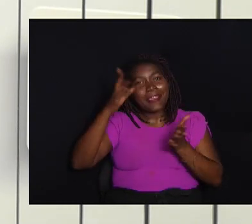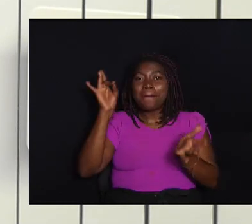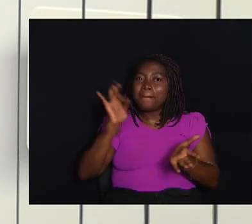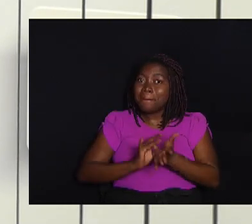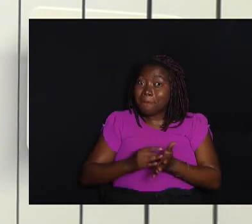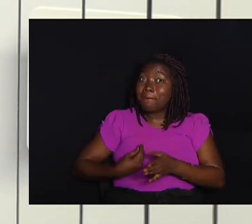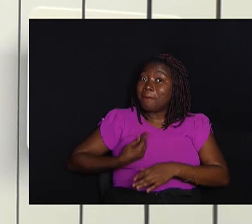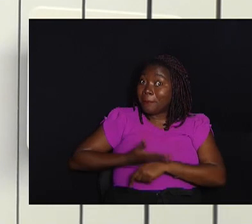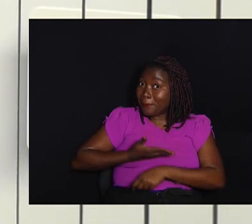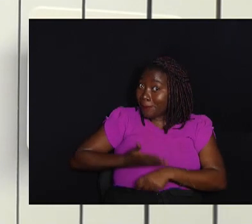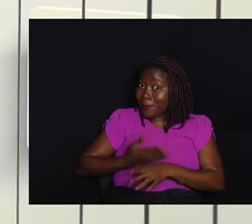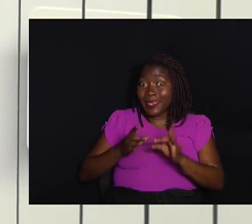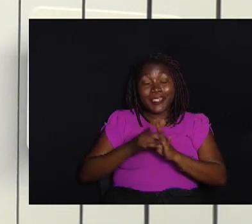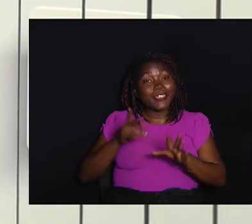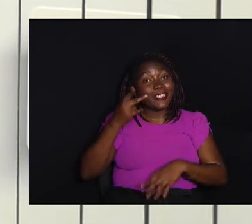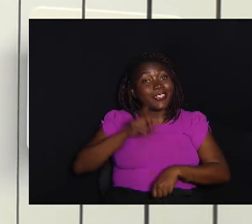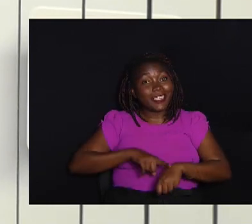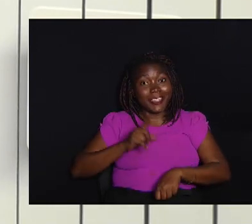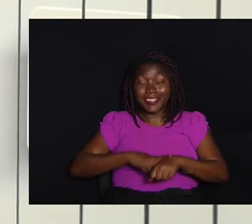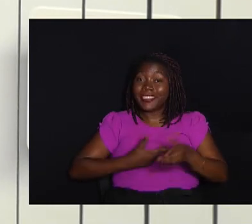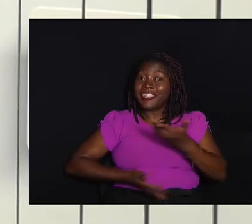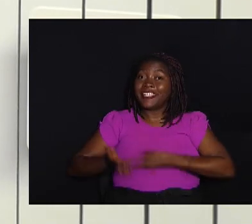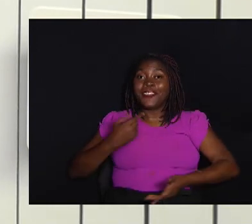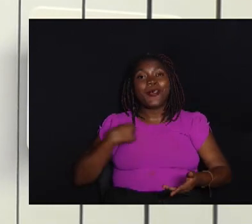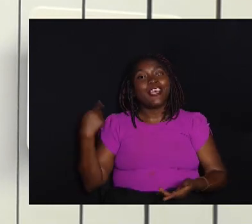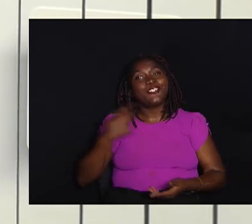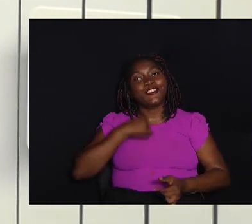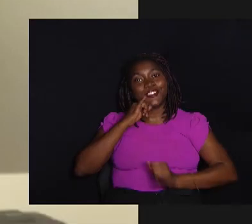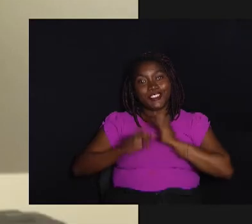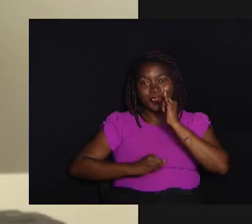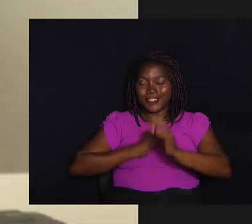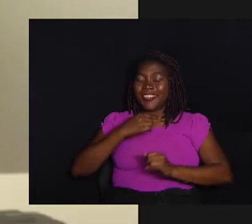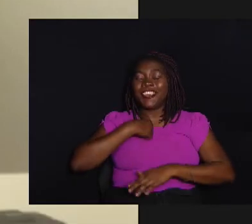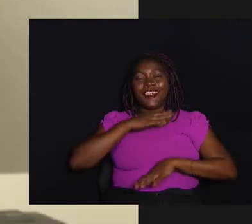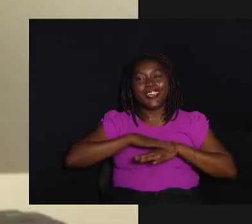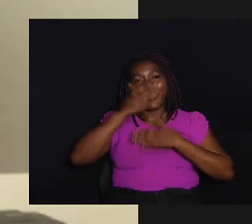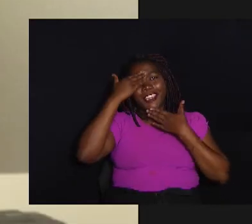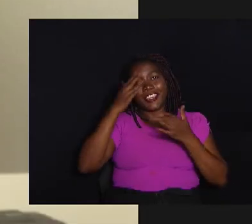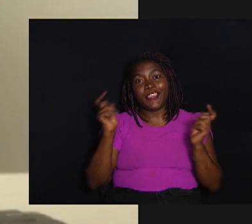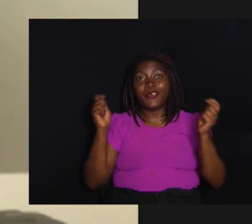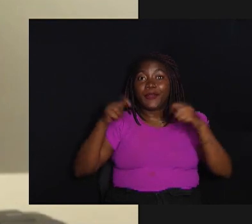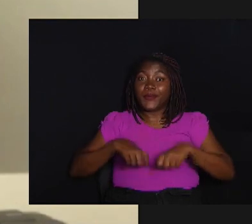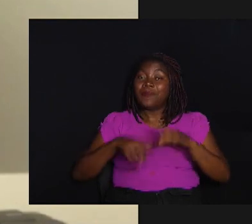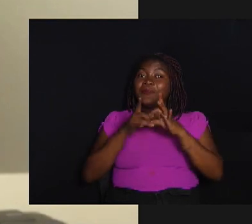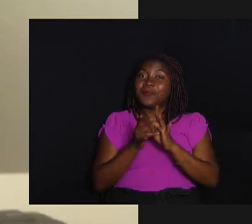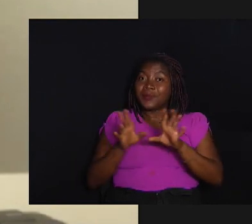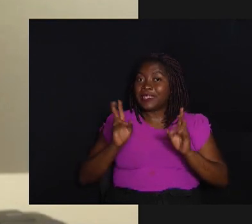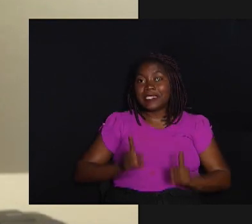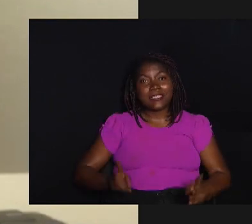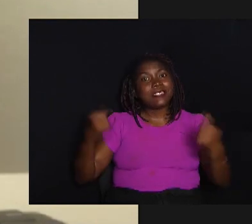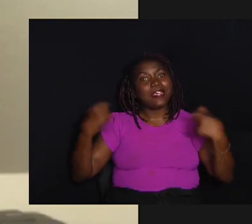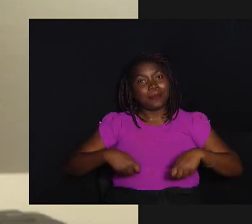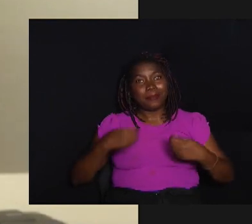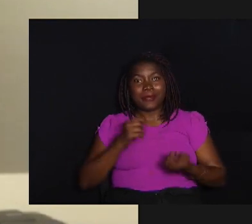participação, por disponibilizar aí do seu tempo para compartilhar com a gente essas informações. Eu agradeço pela oportunidade e fico à disposição sempre que for necessário.